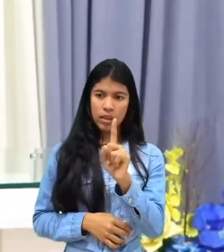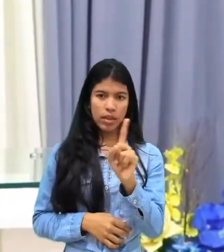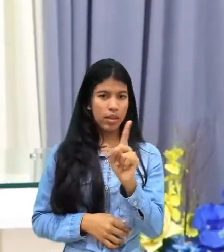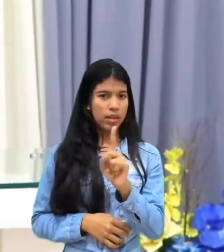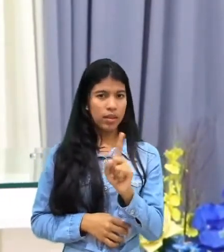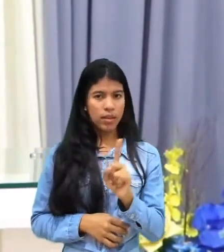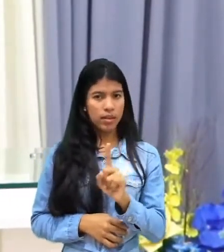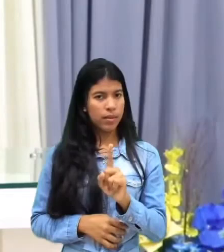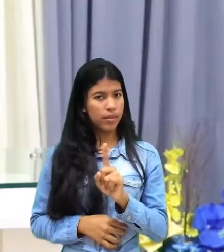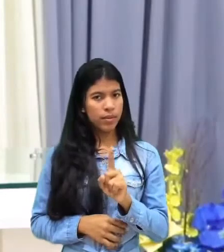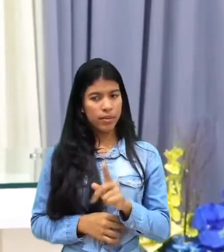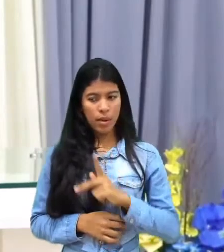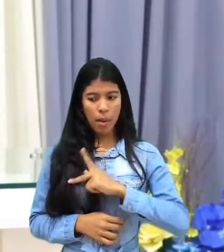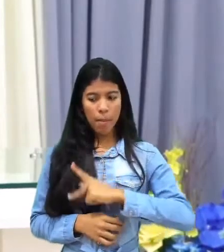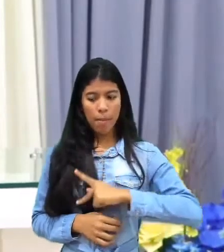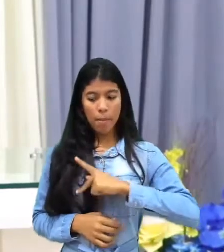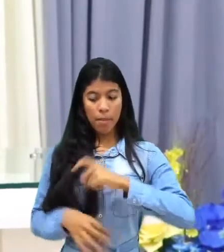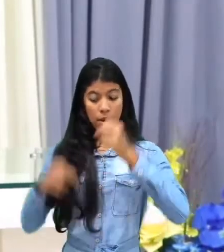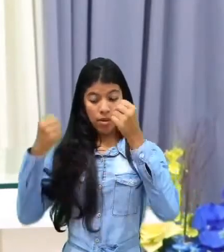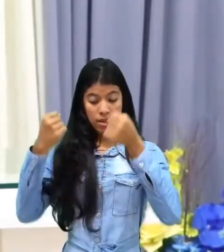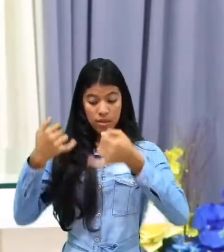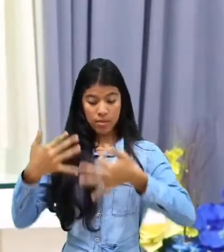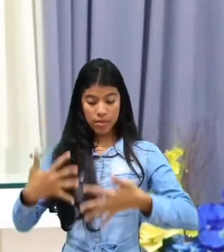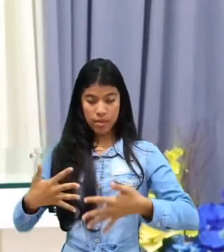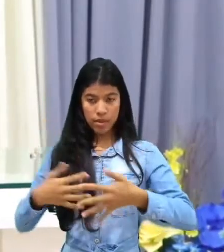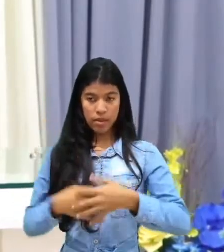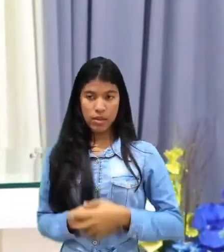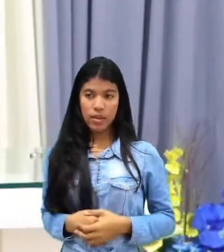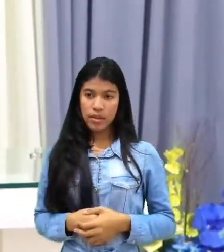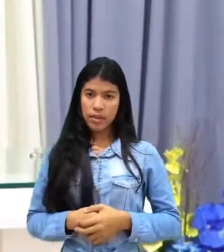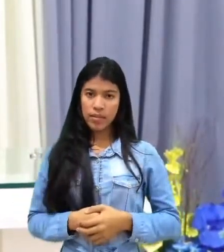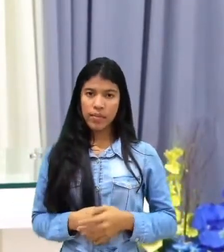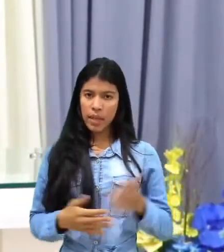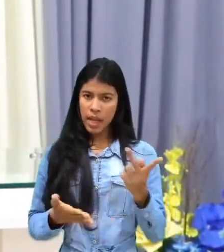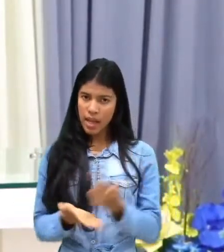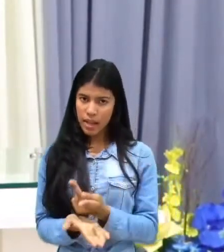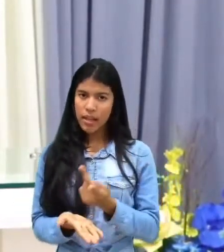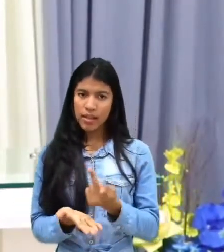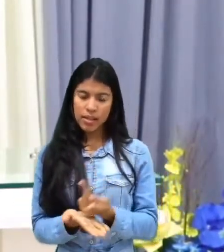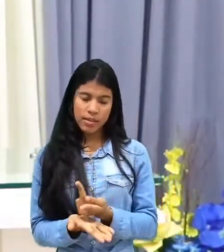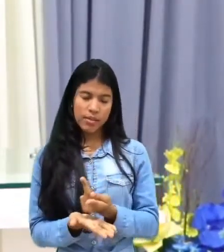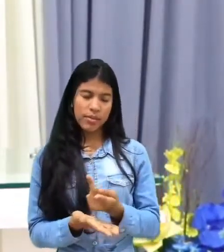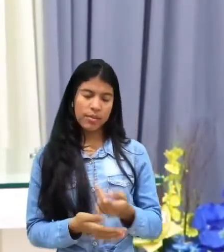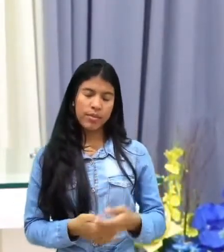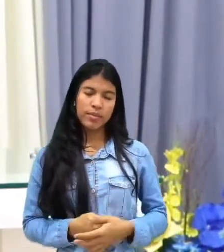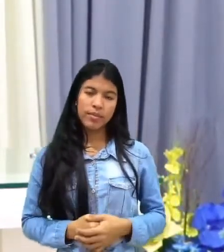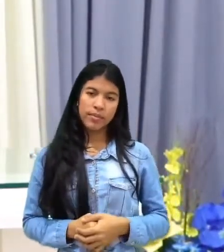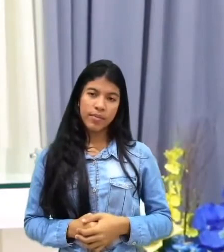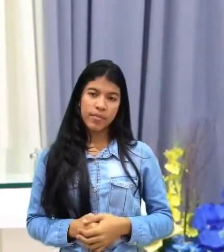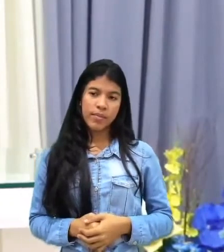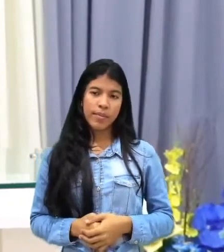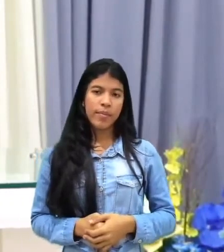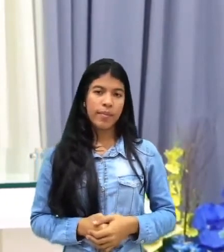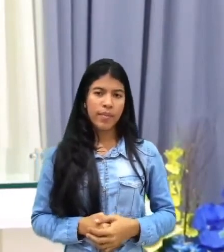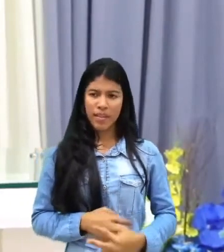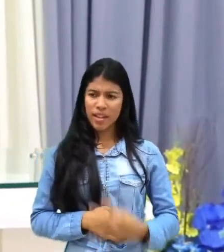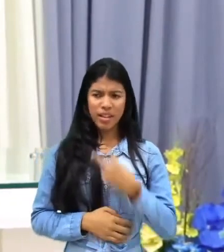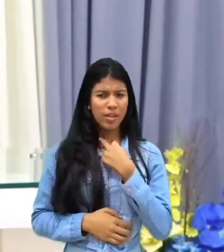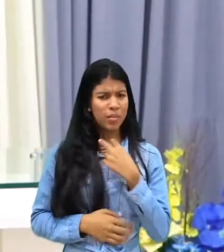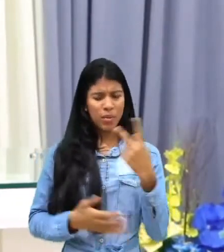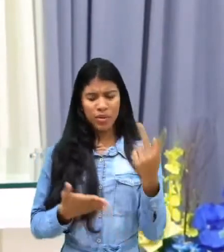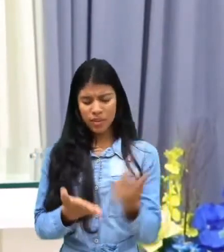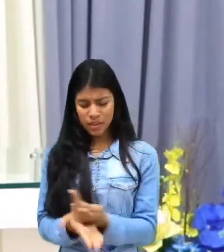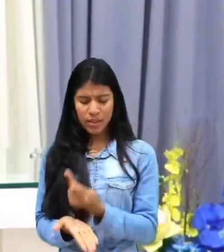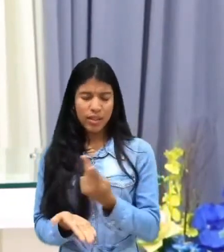Não, como disse Paulo, nisso eu não vos louvo. Nisso aí não, e assim não está correto, assim está